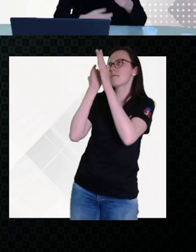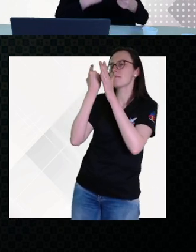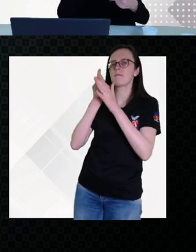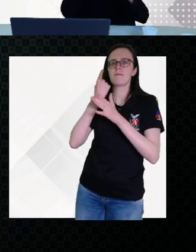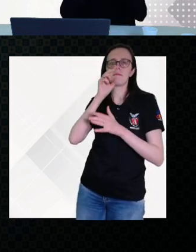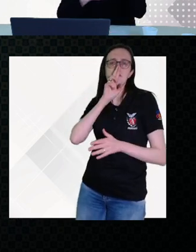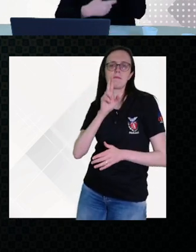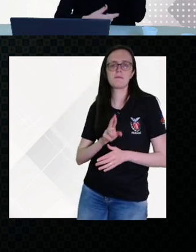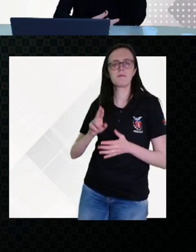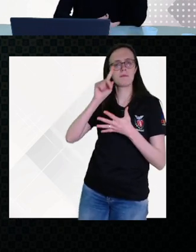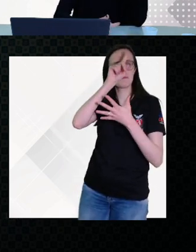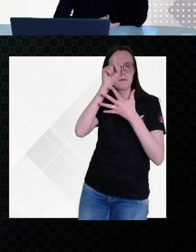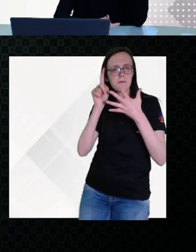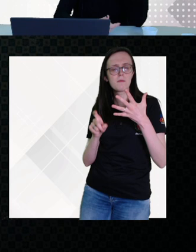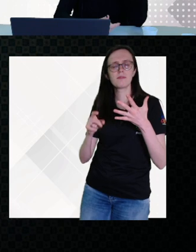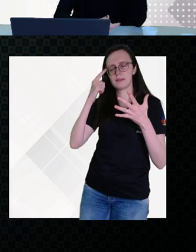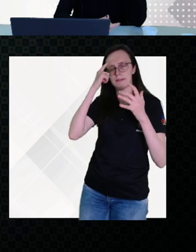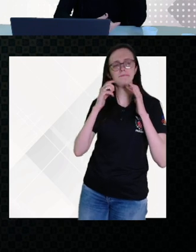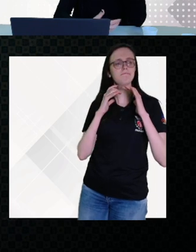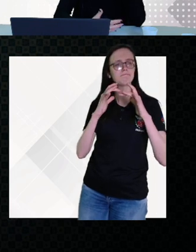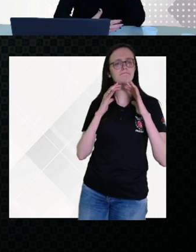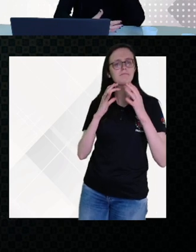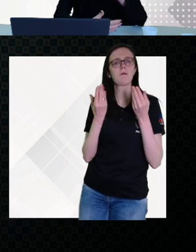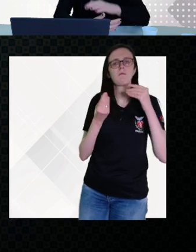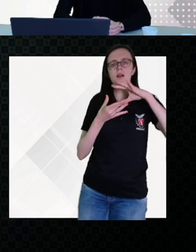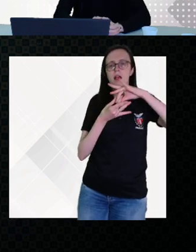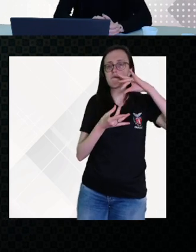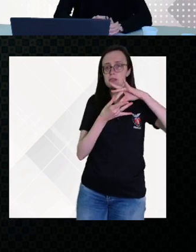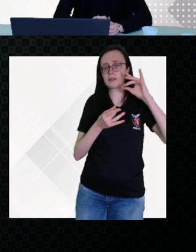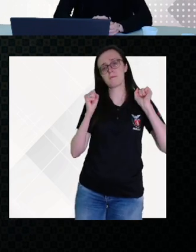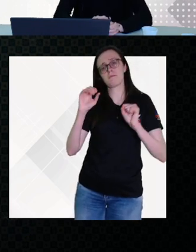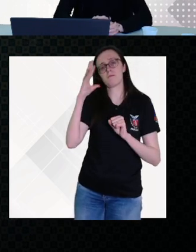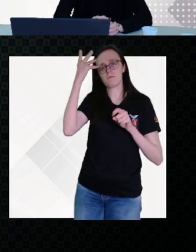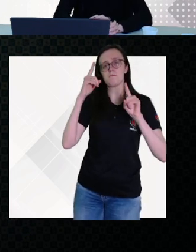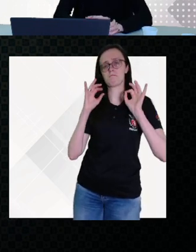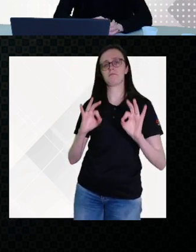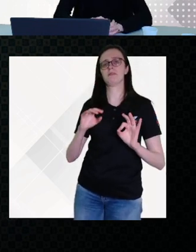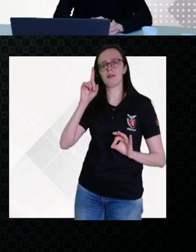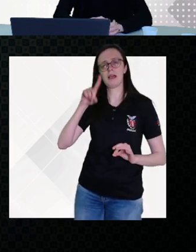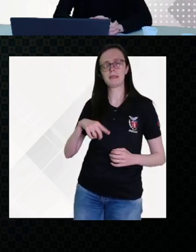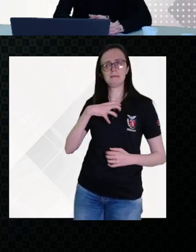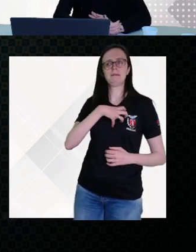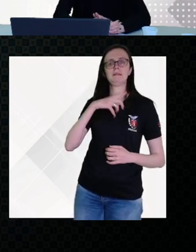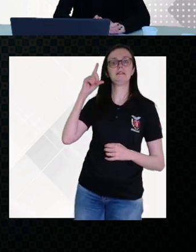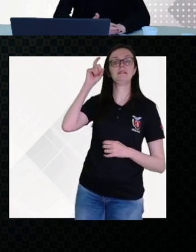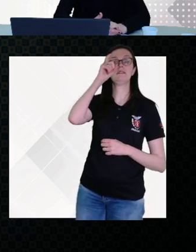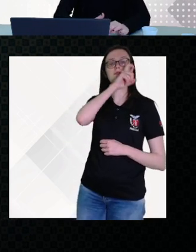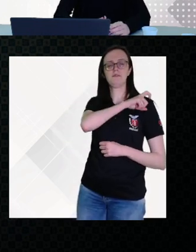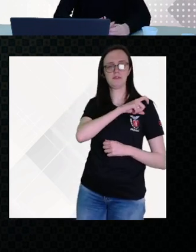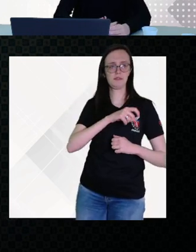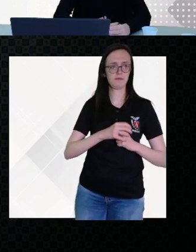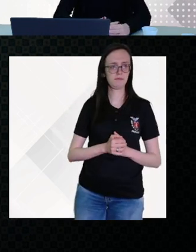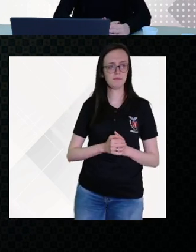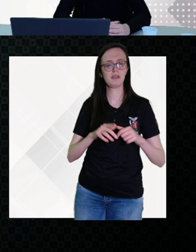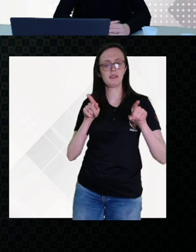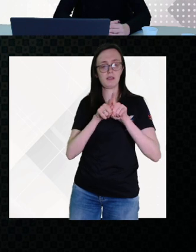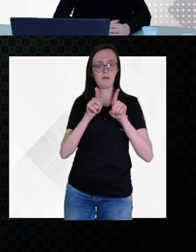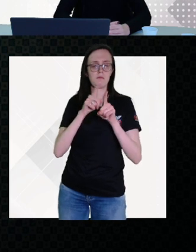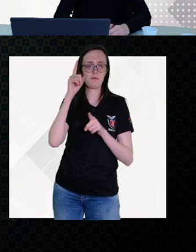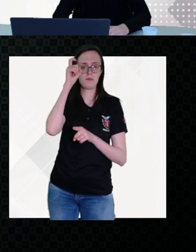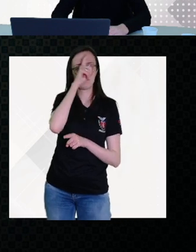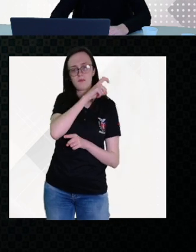hipóteses, o raciocínio abstrato, pode haver uma dificuldade, tá? E uma dificuldade na